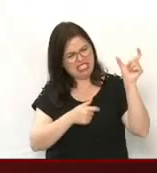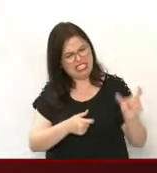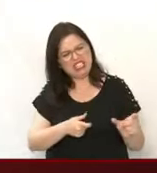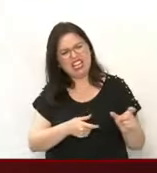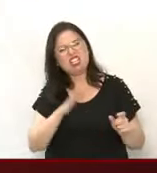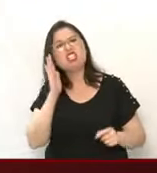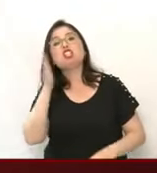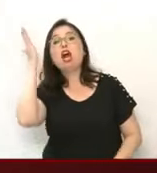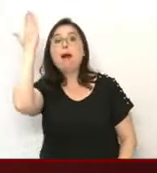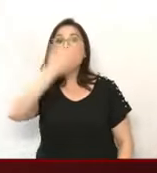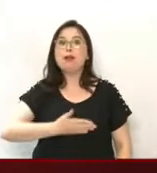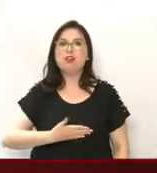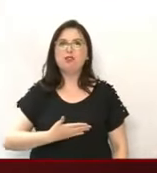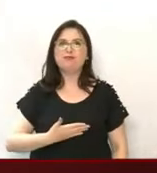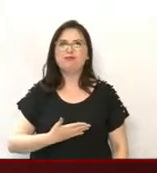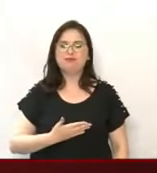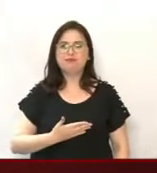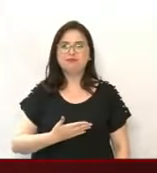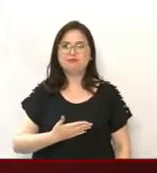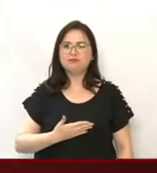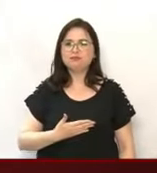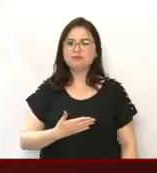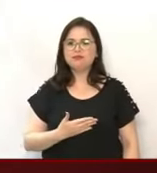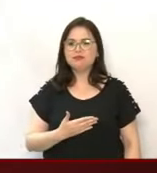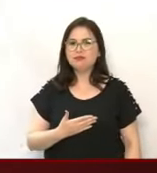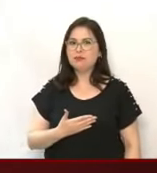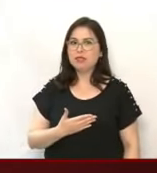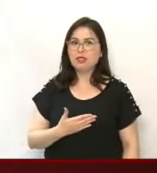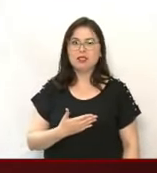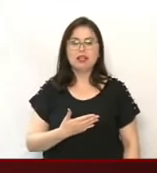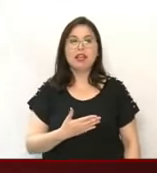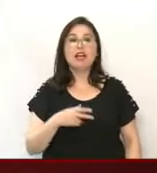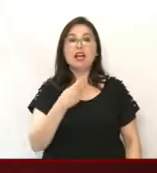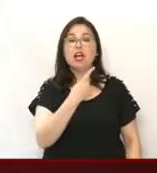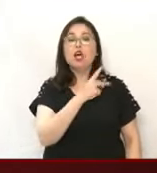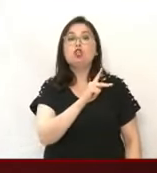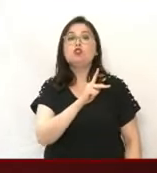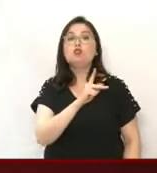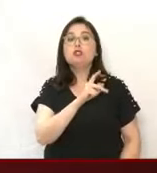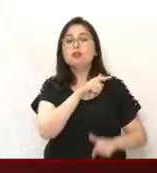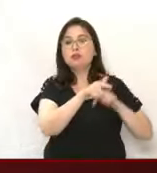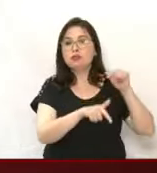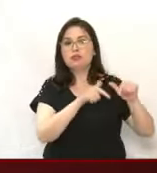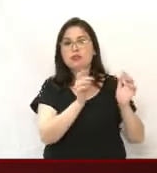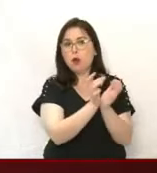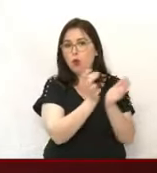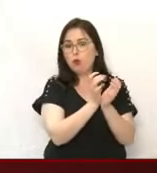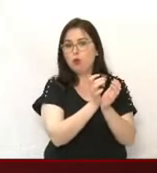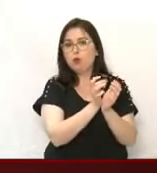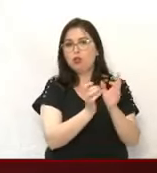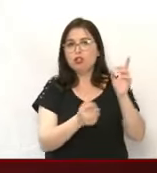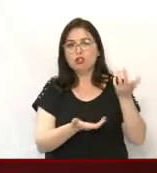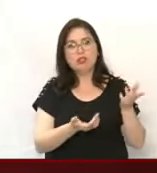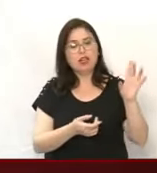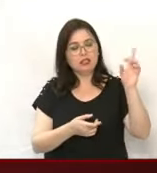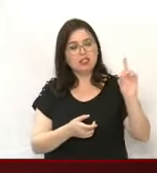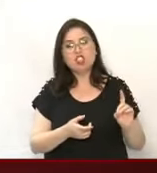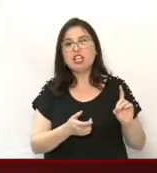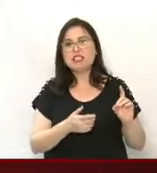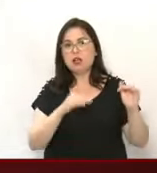que tem. E da sua direção terá o apoio tão necessário e caro, como deram